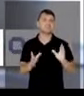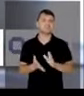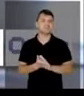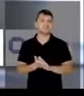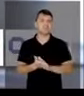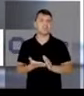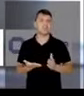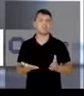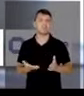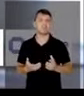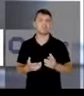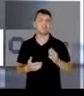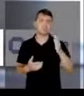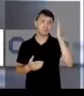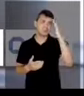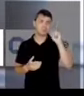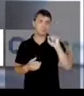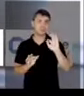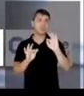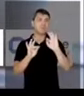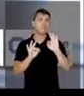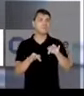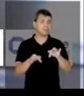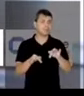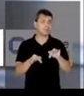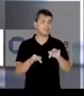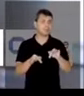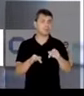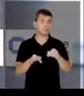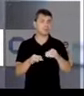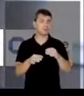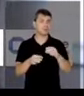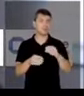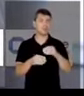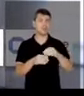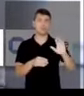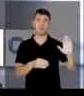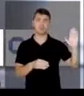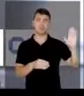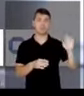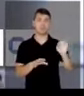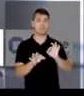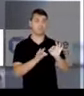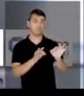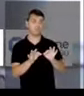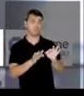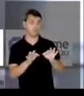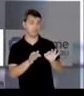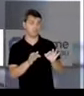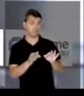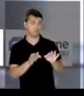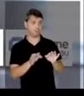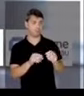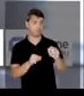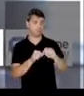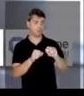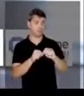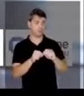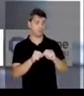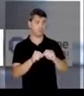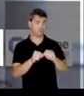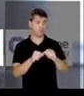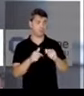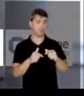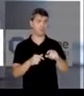muito fácil o tempo do Moro crescer, porque ele foi transformado quase num deus por grande parte da imprensa